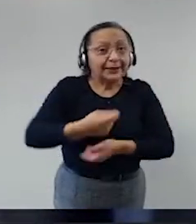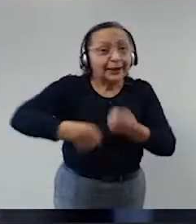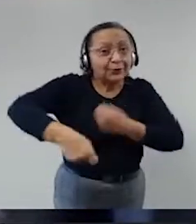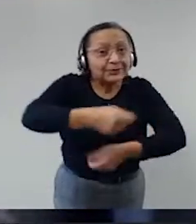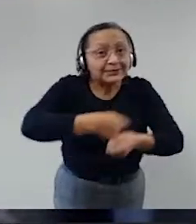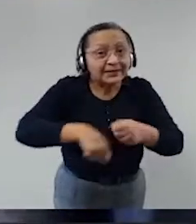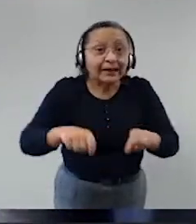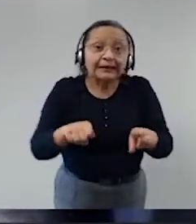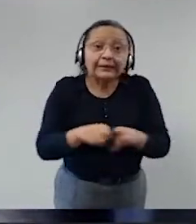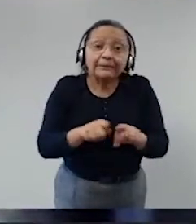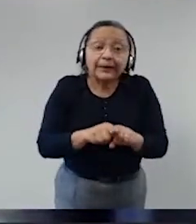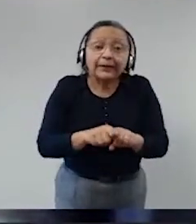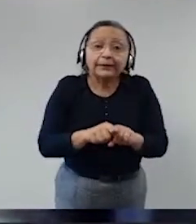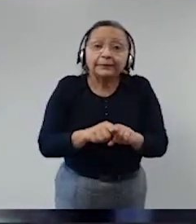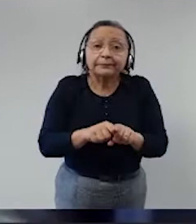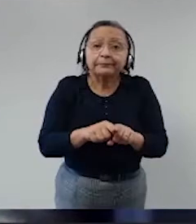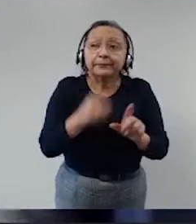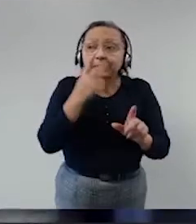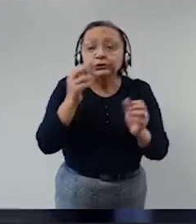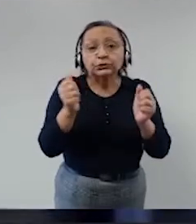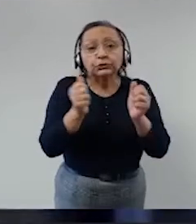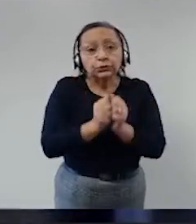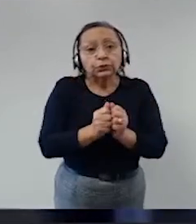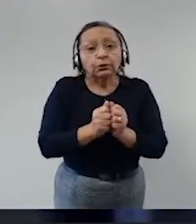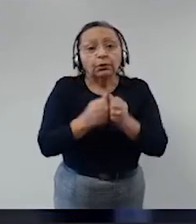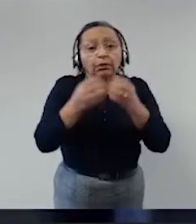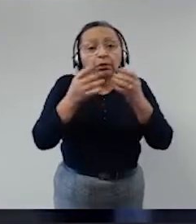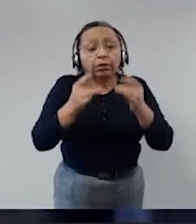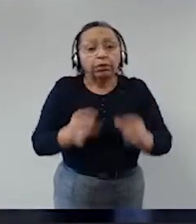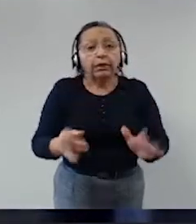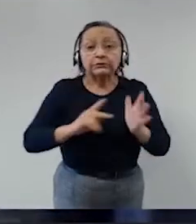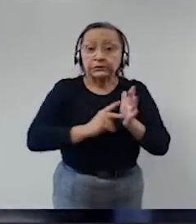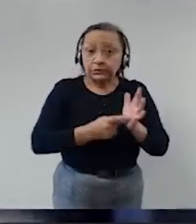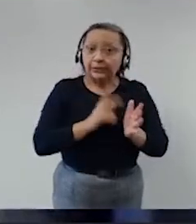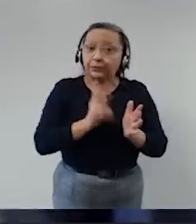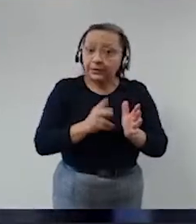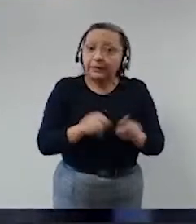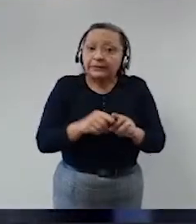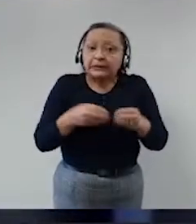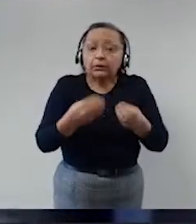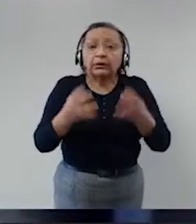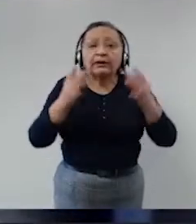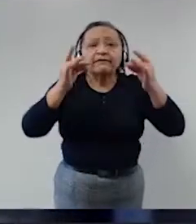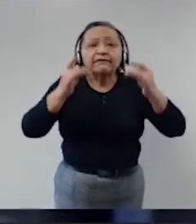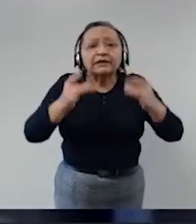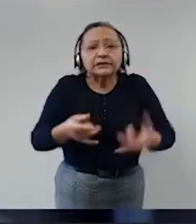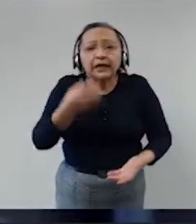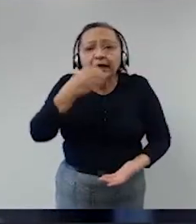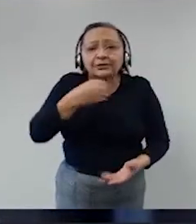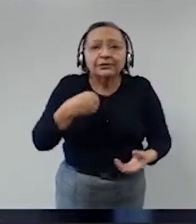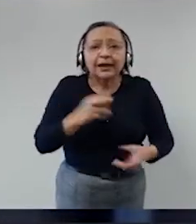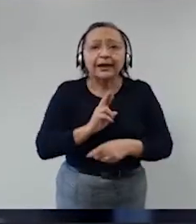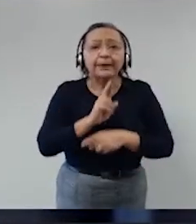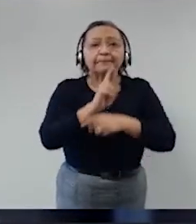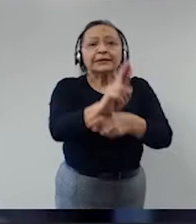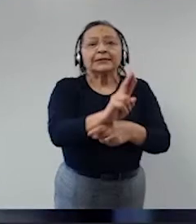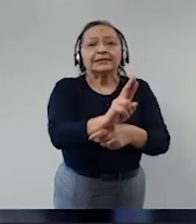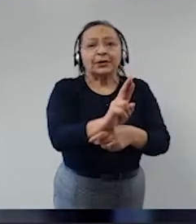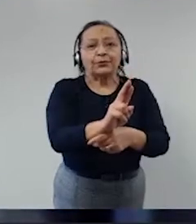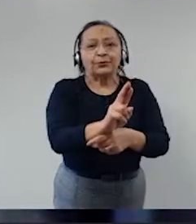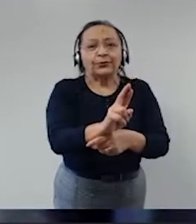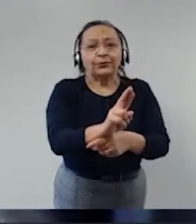se fragilizou os mesmos sindicatos na sua representação dos interesses dos